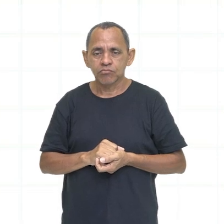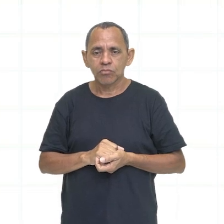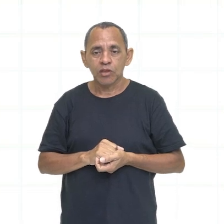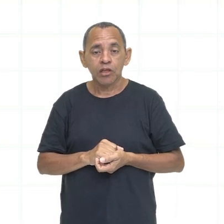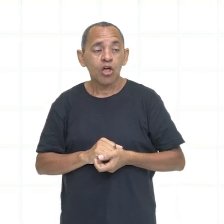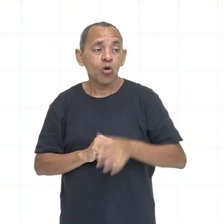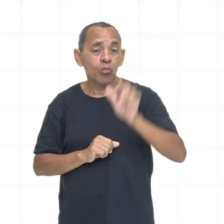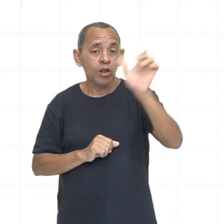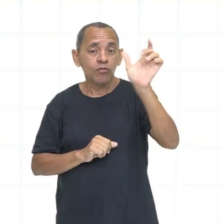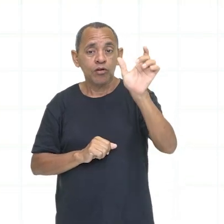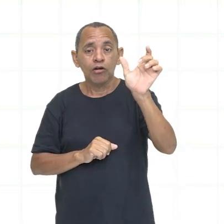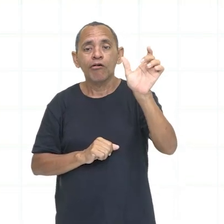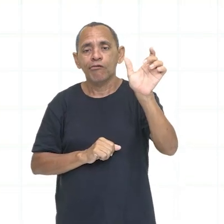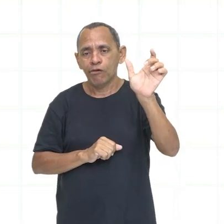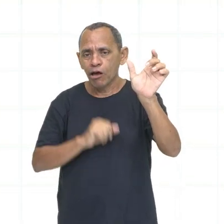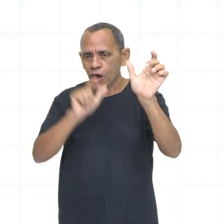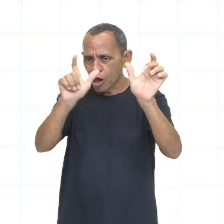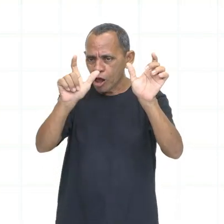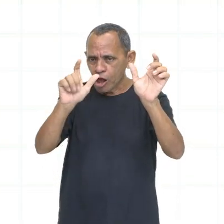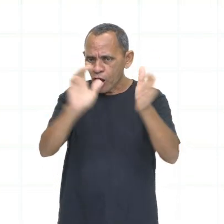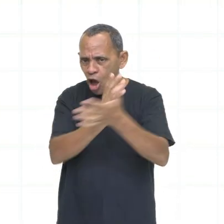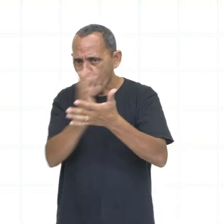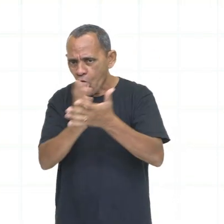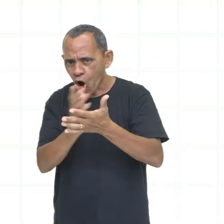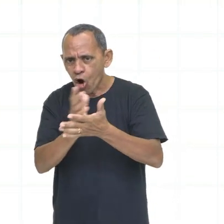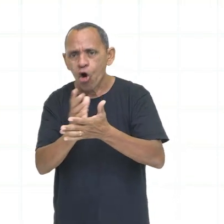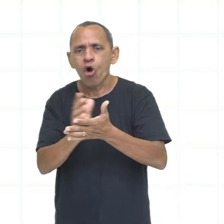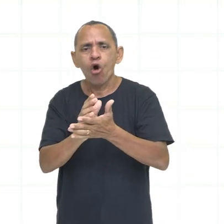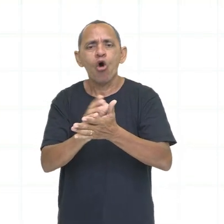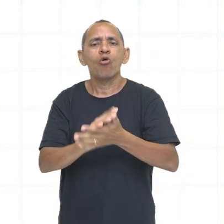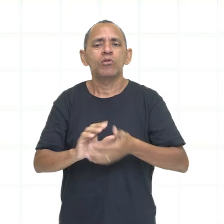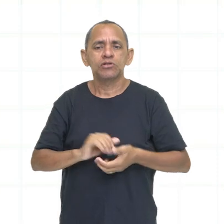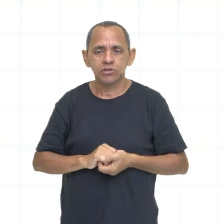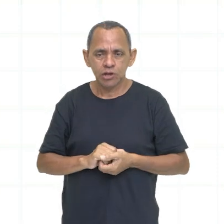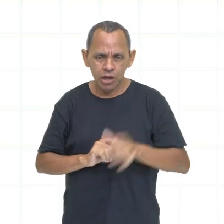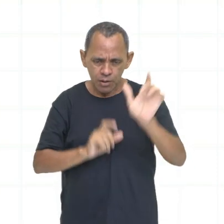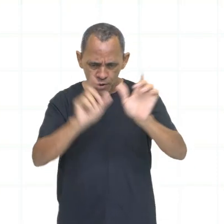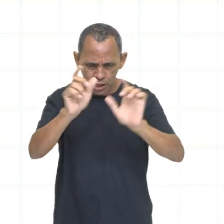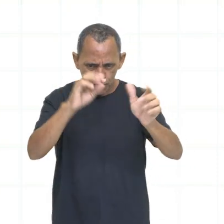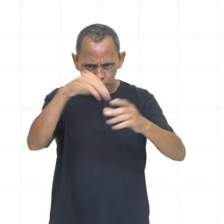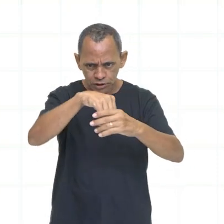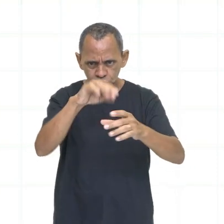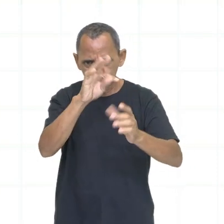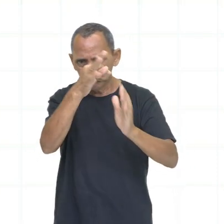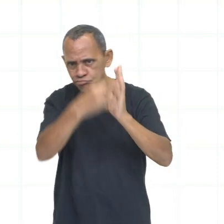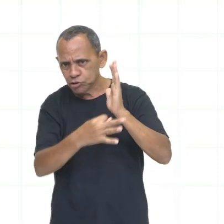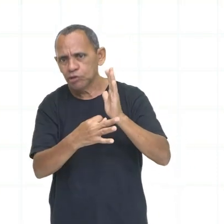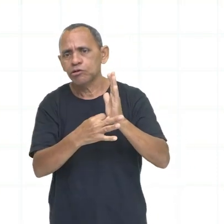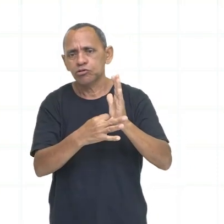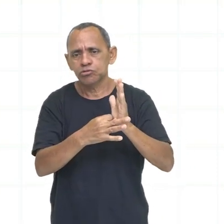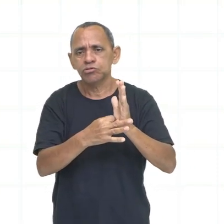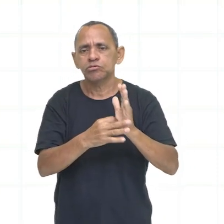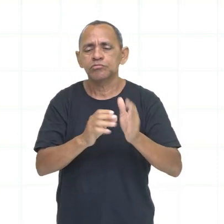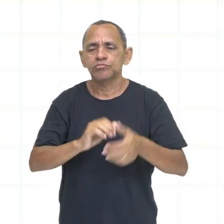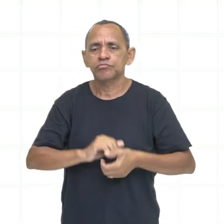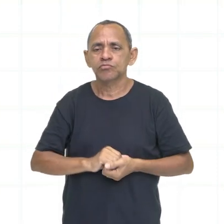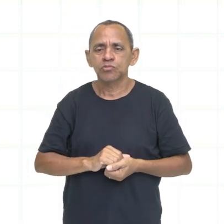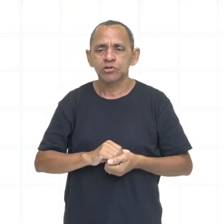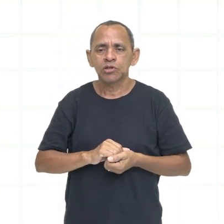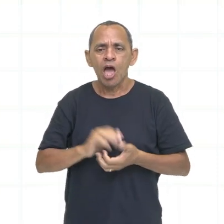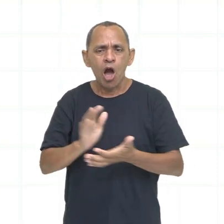expressions, expressões, unique, único, né, relacionado a único, então é uma palavra que se